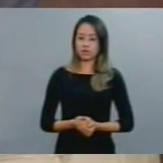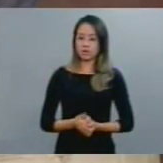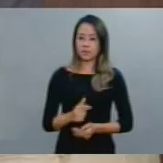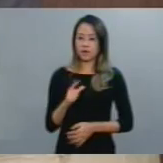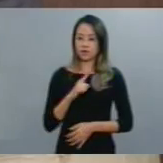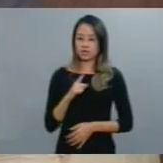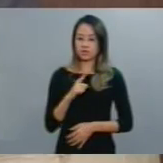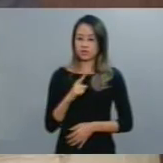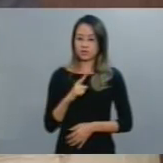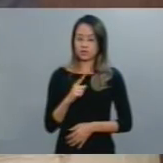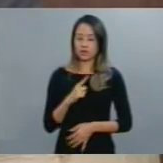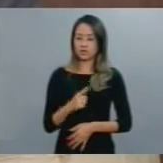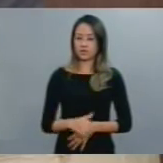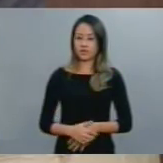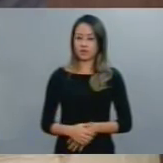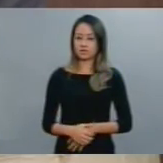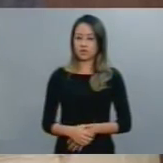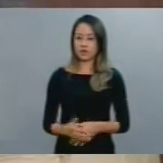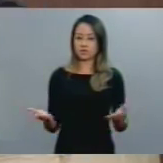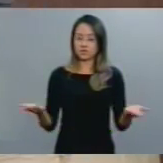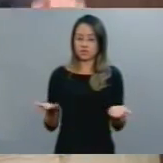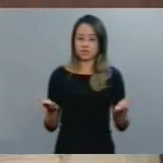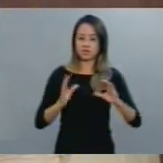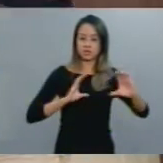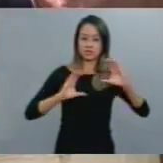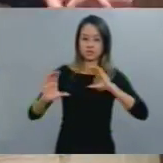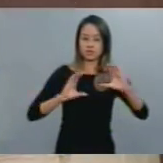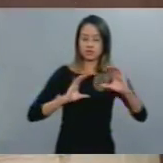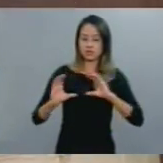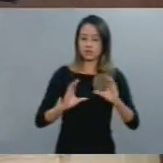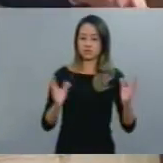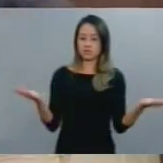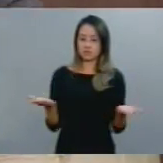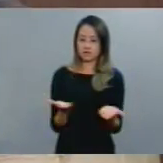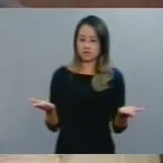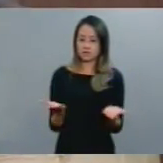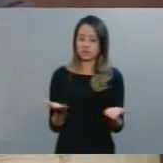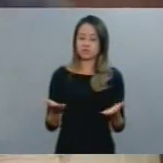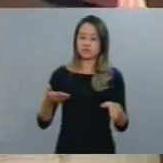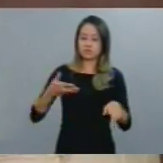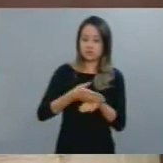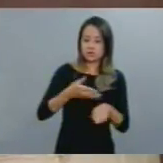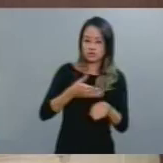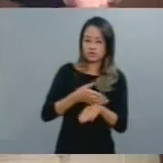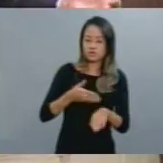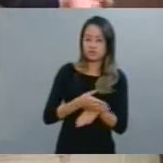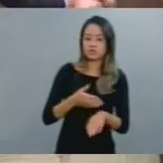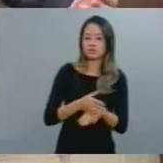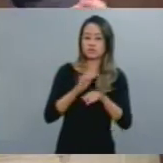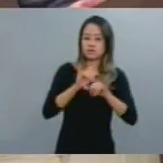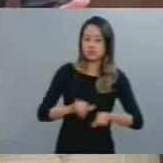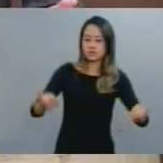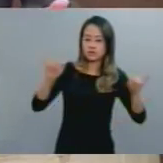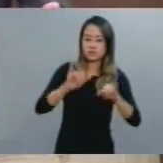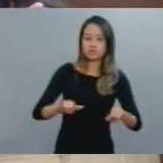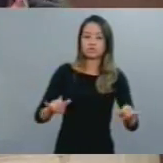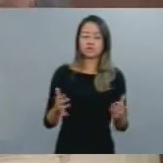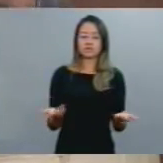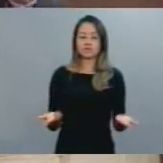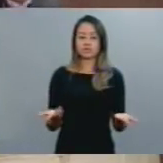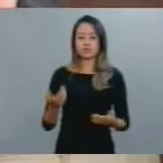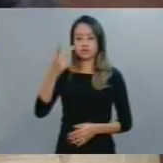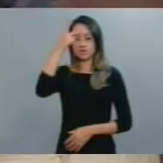marco regulatório para a comunicação, de formas mais participativas e que permitissem às